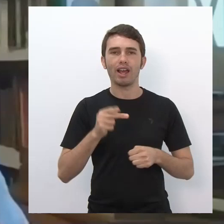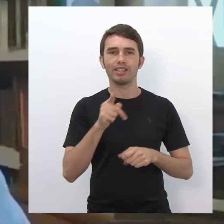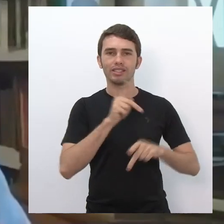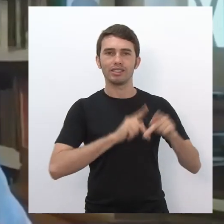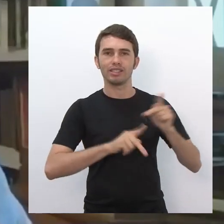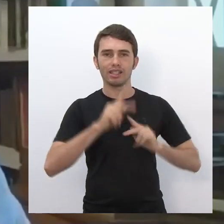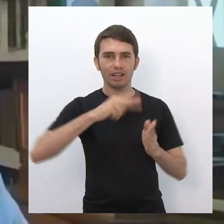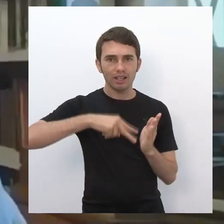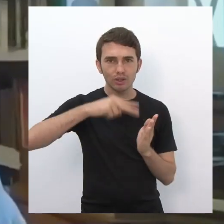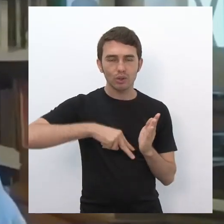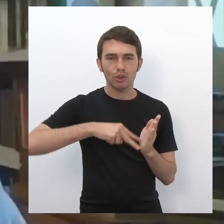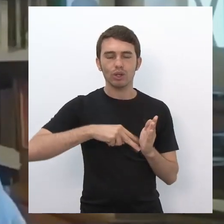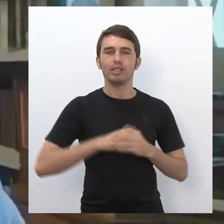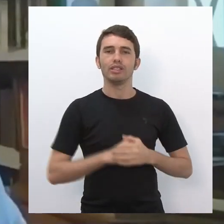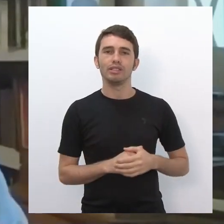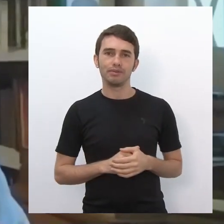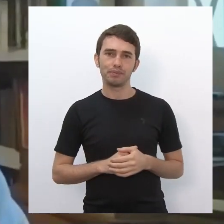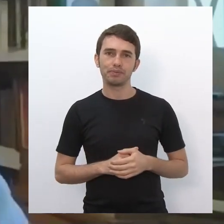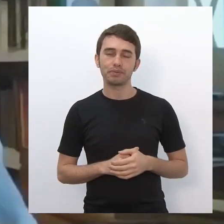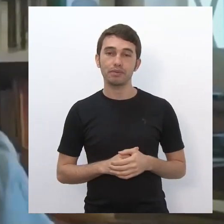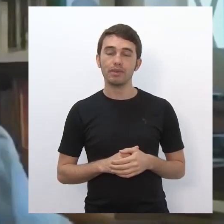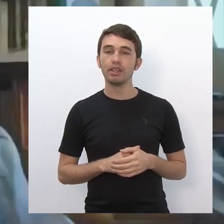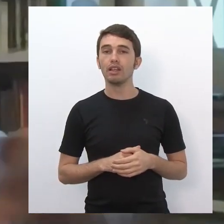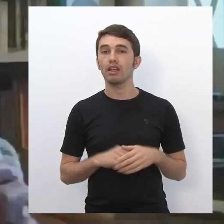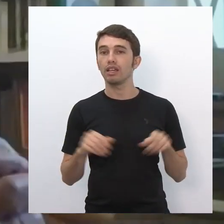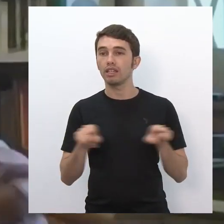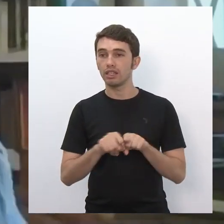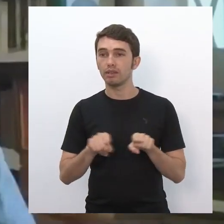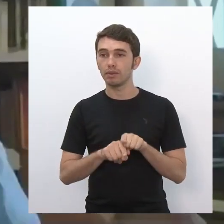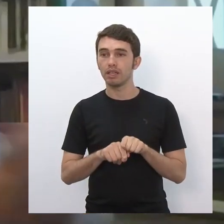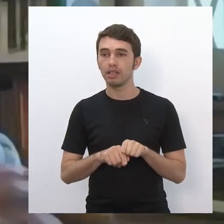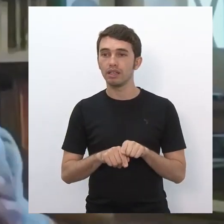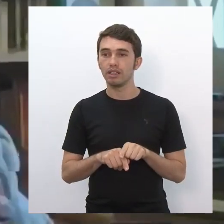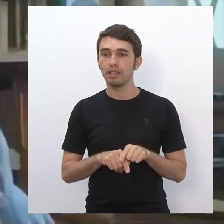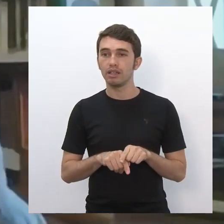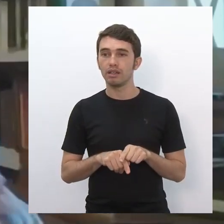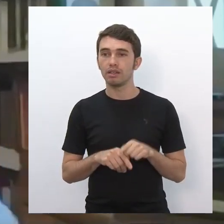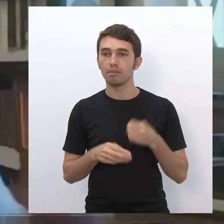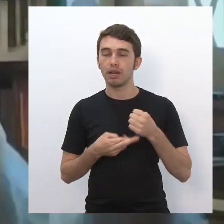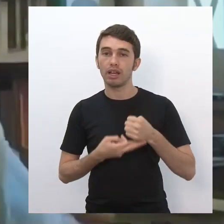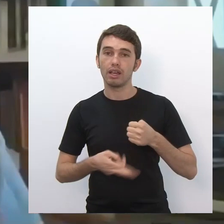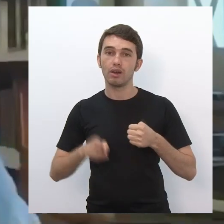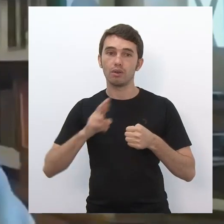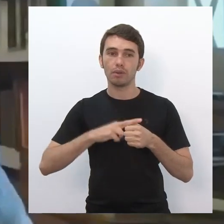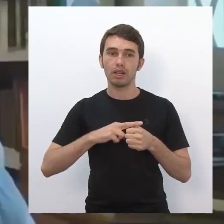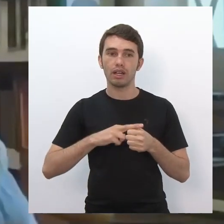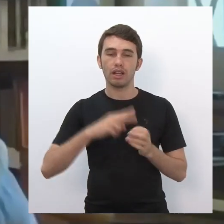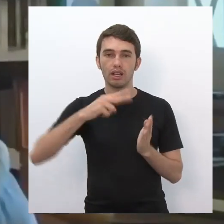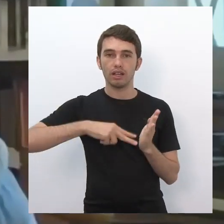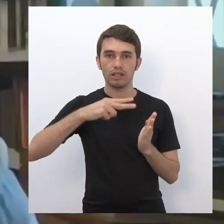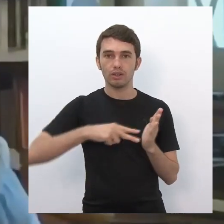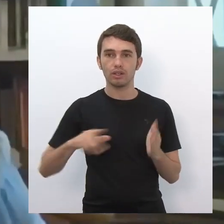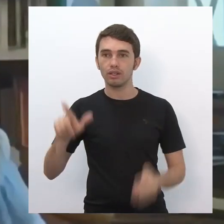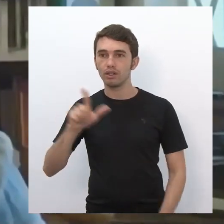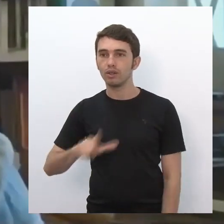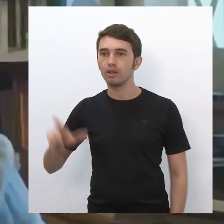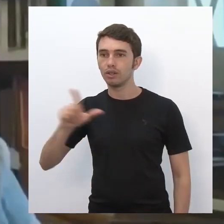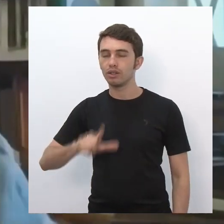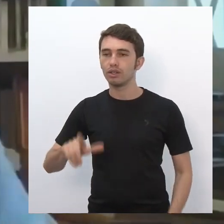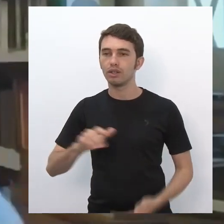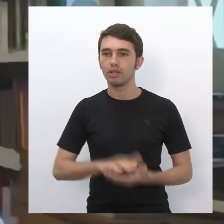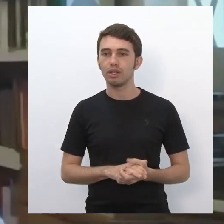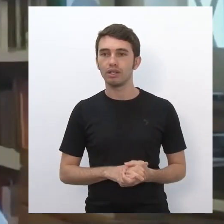né? Para a leitura e para, principalmente, recuperar a leitura literária por esses leitores, porque a